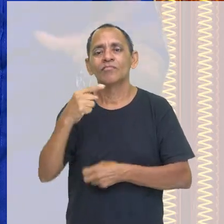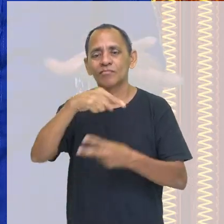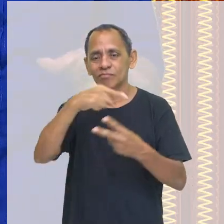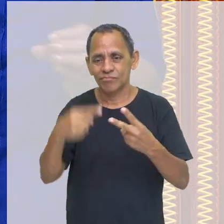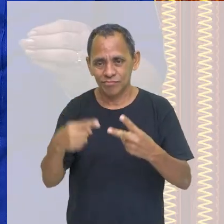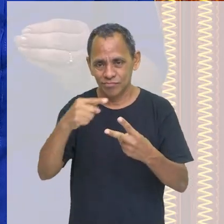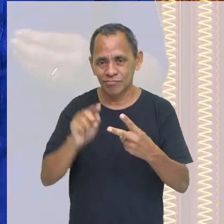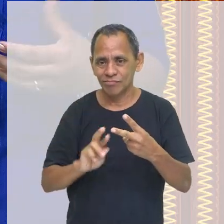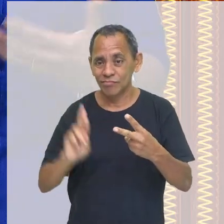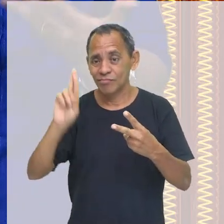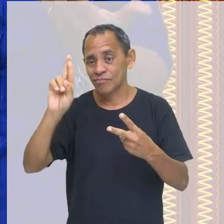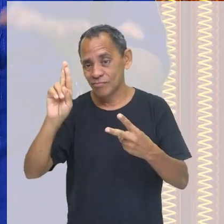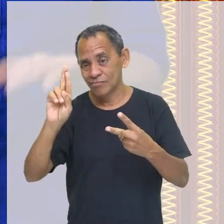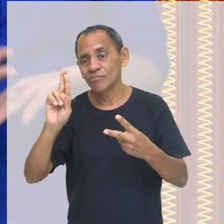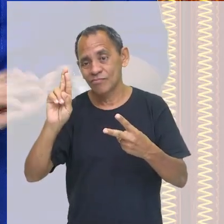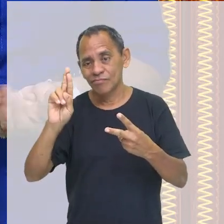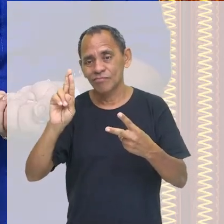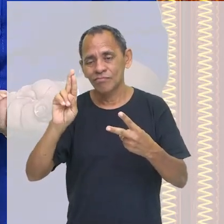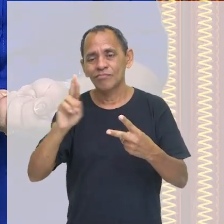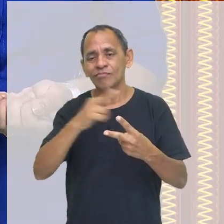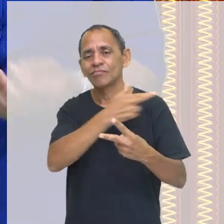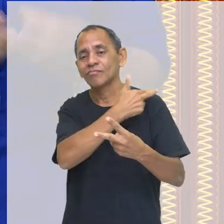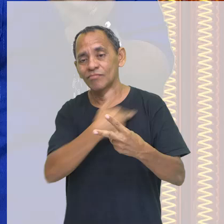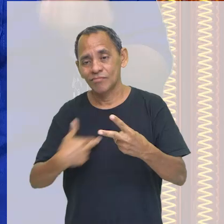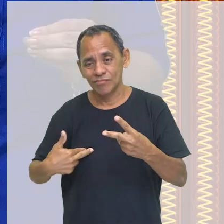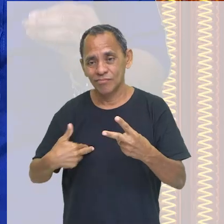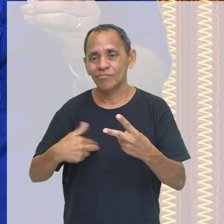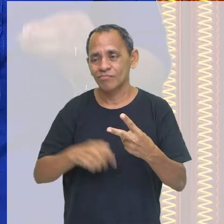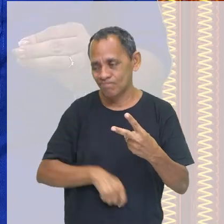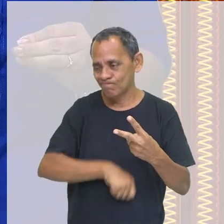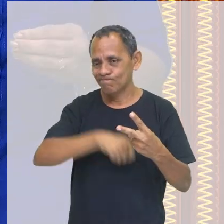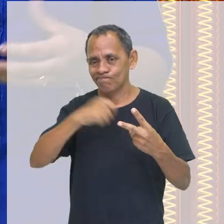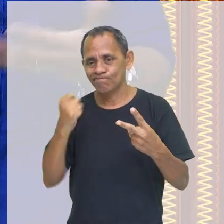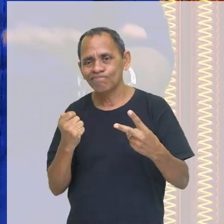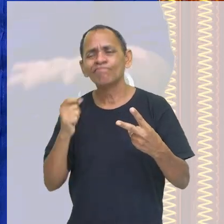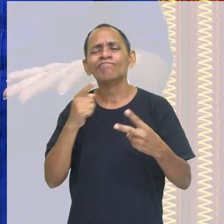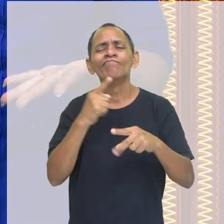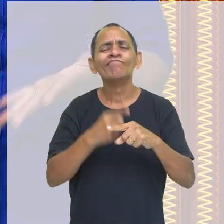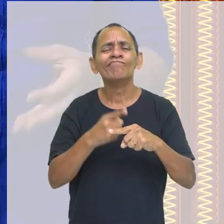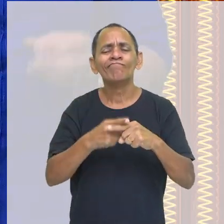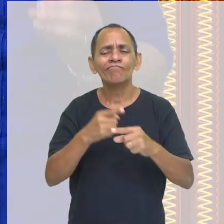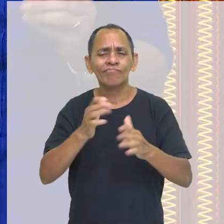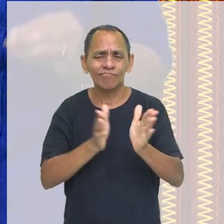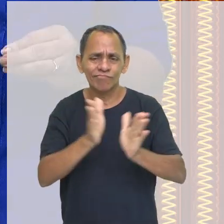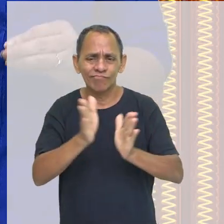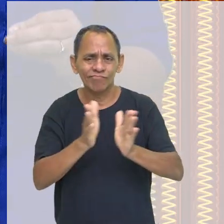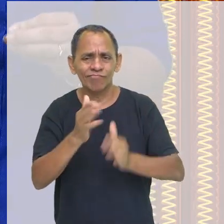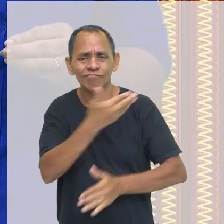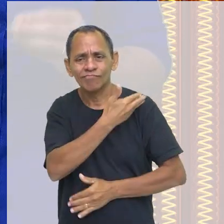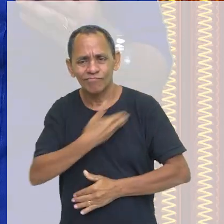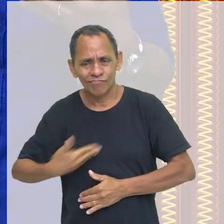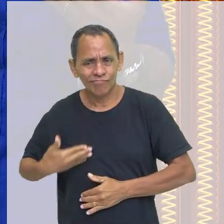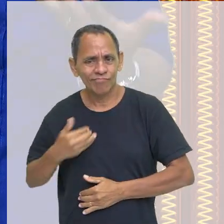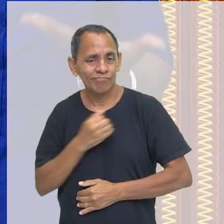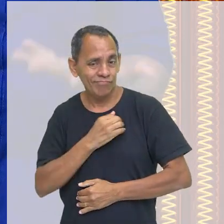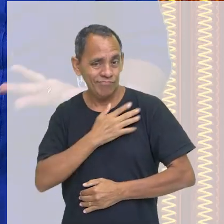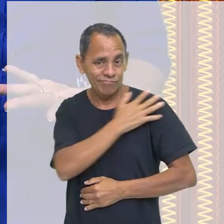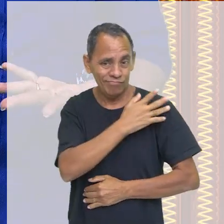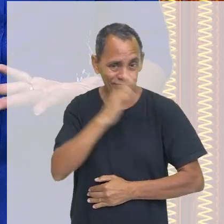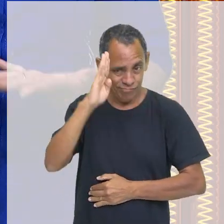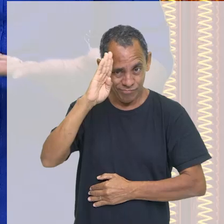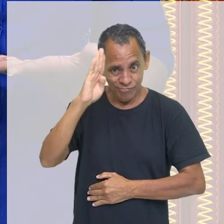dois representantes que vão fazer jus ao nome República da Espada. Por quê? Porque foi um período governado